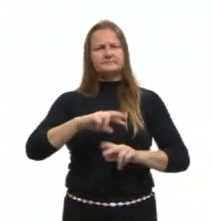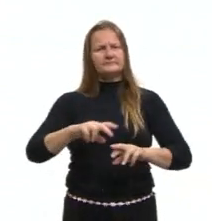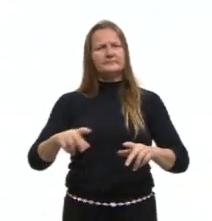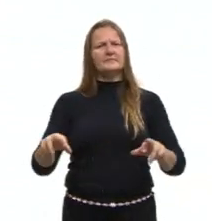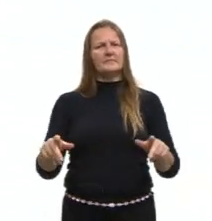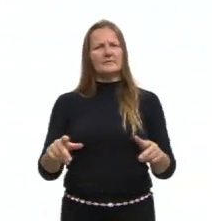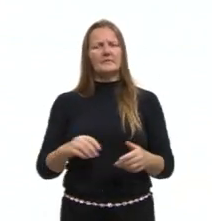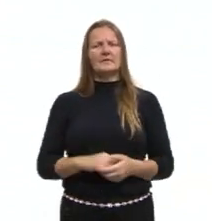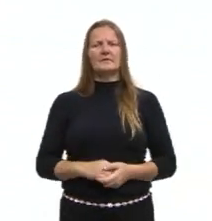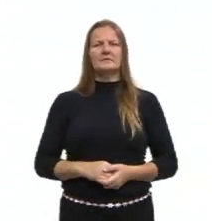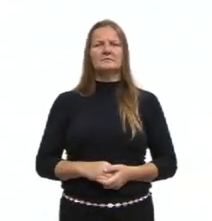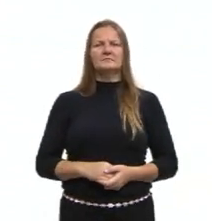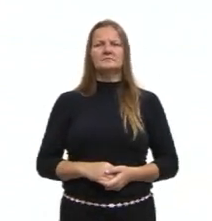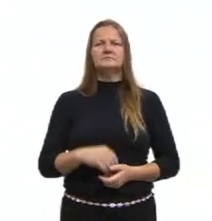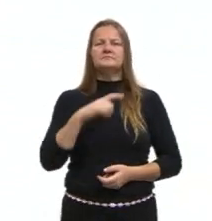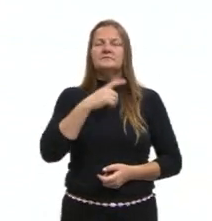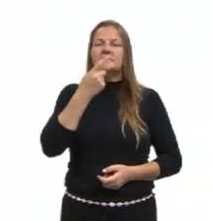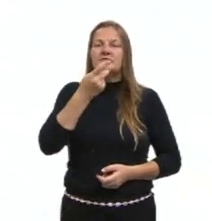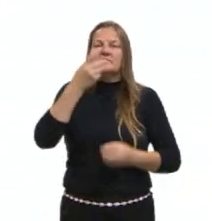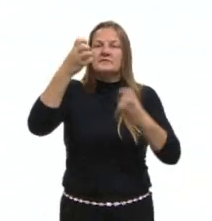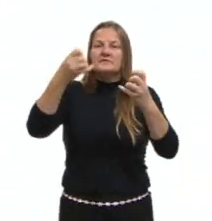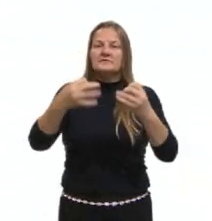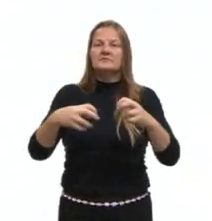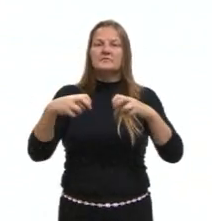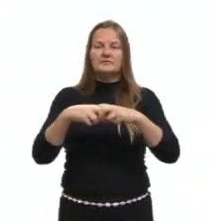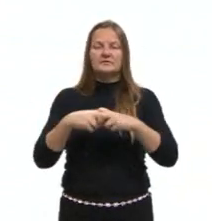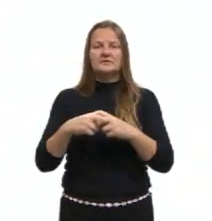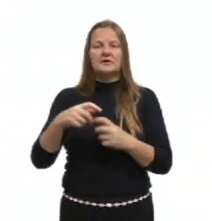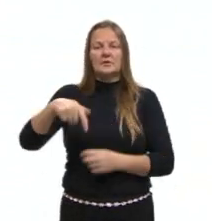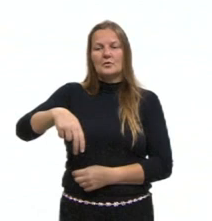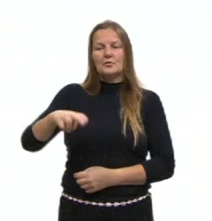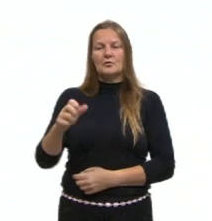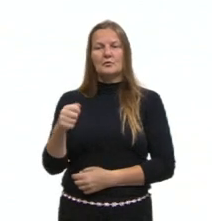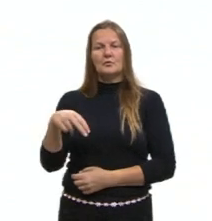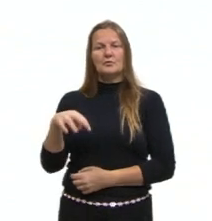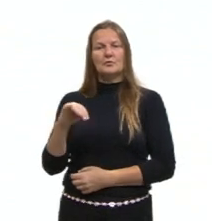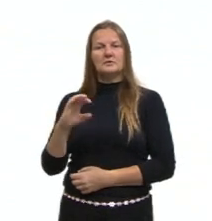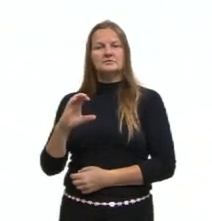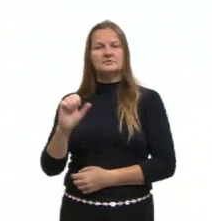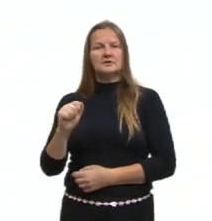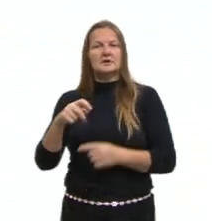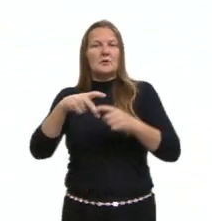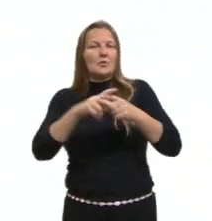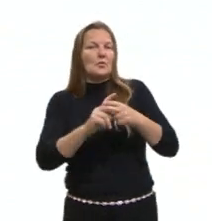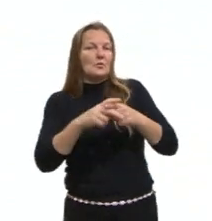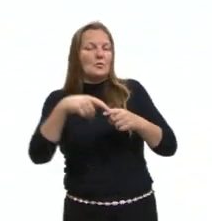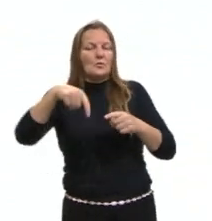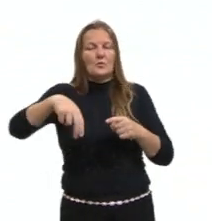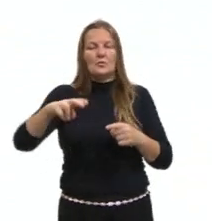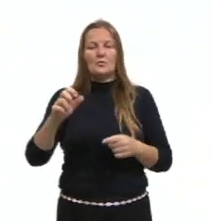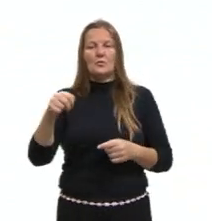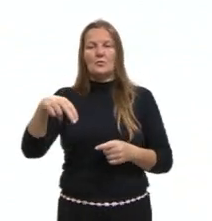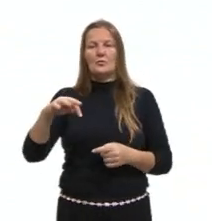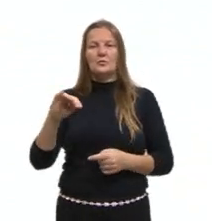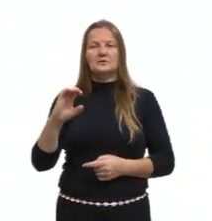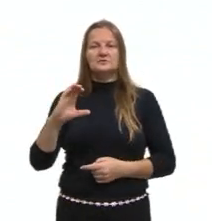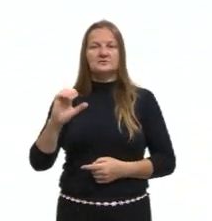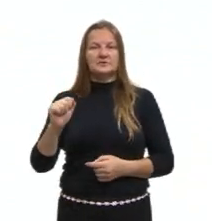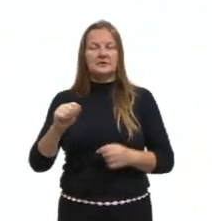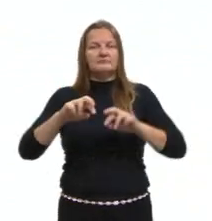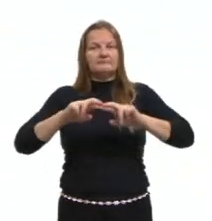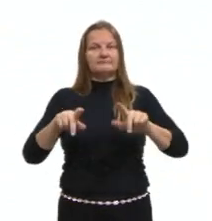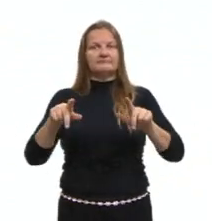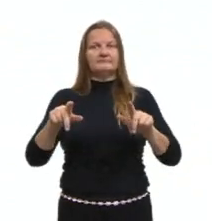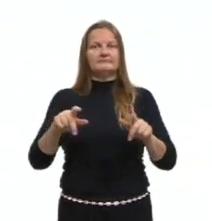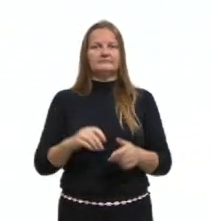diferenças né aqui falando então em física quântica Às vezes a gente escuta falar em mecânica quântica né Essa vai ser a diferença